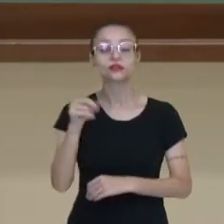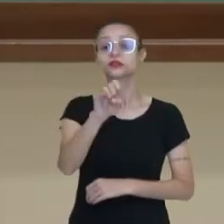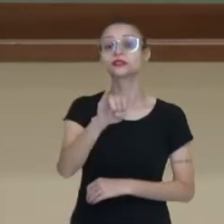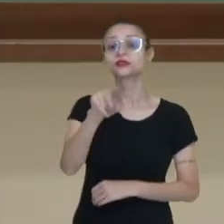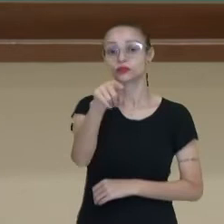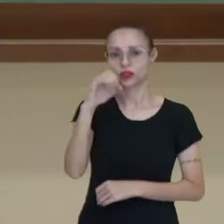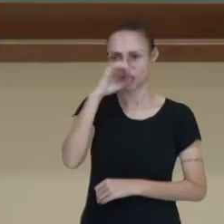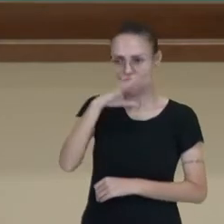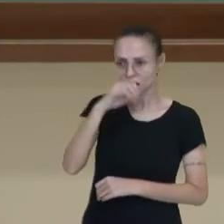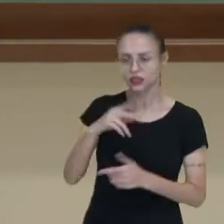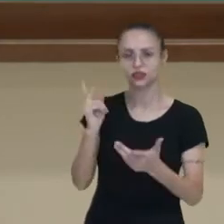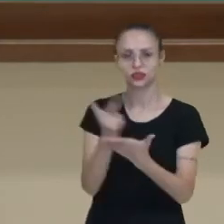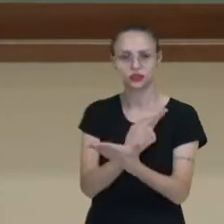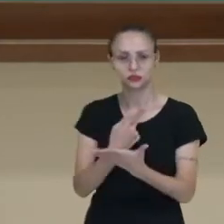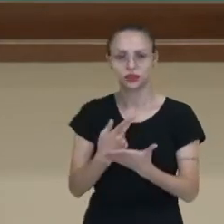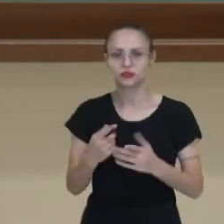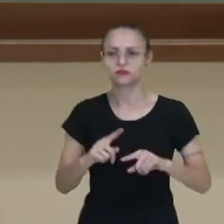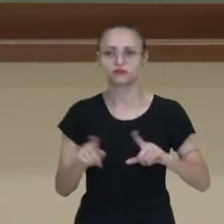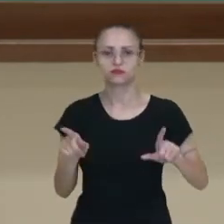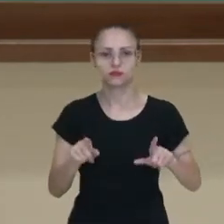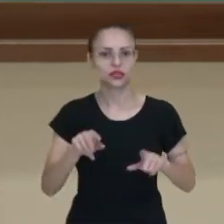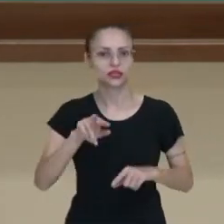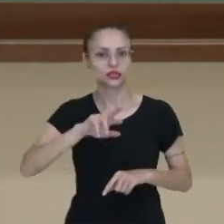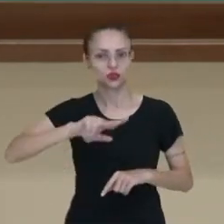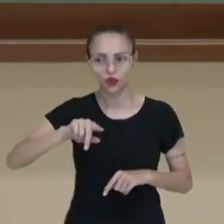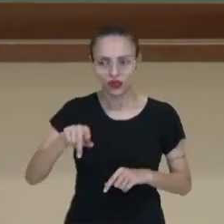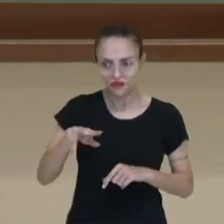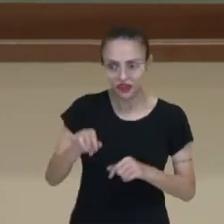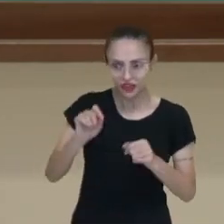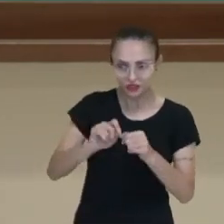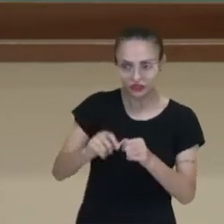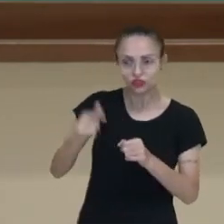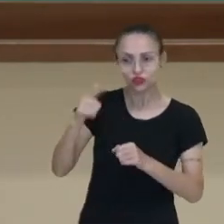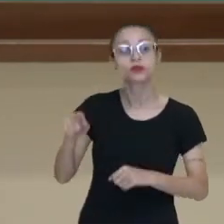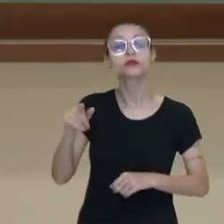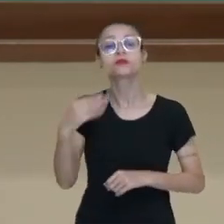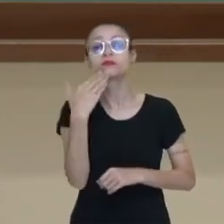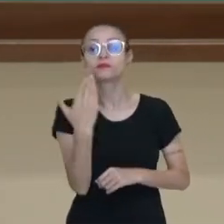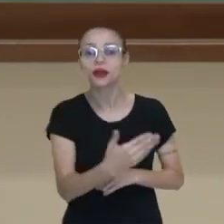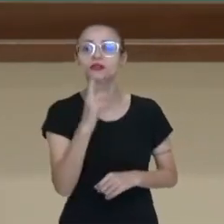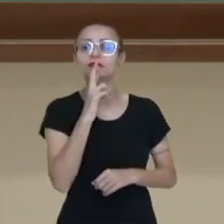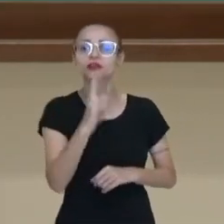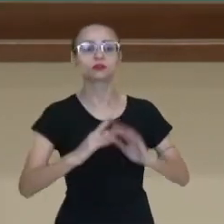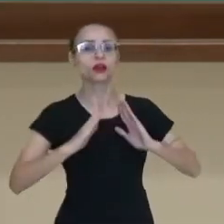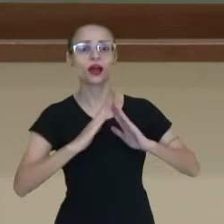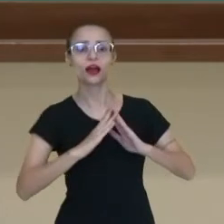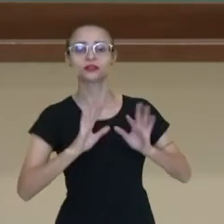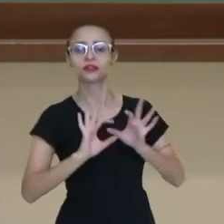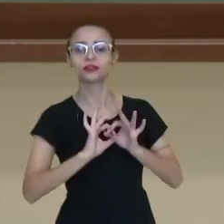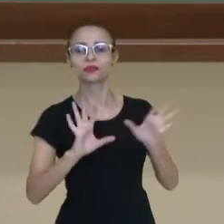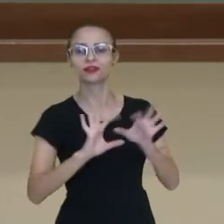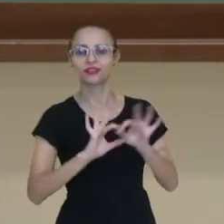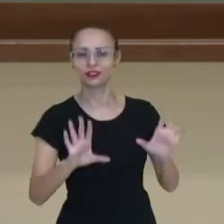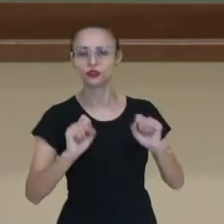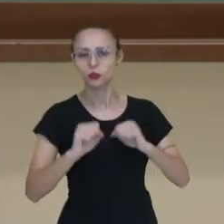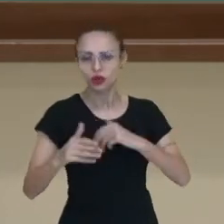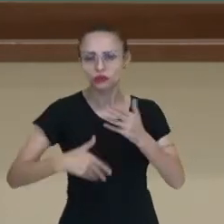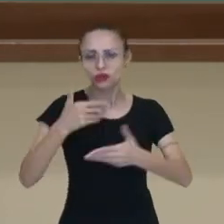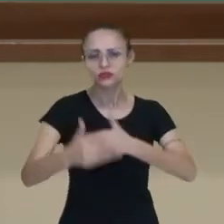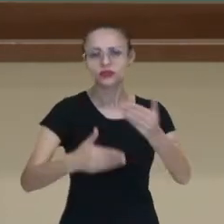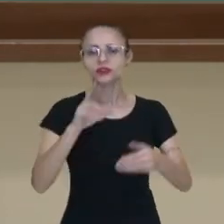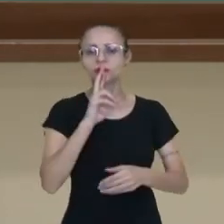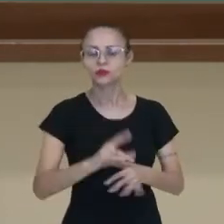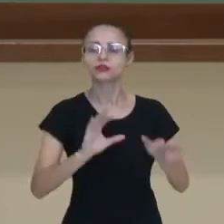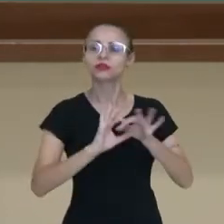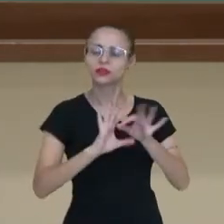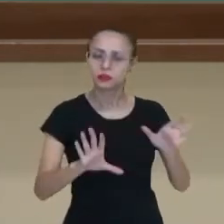um crime, mas não é um crime que você vai cometer de novo, você pode pedir para responder em casa o processo, o trâmite legal.